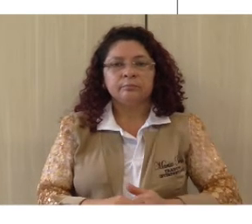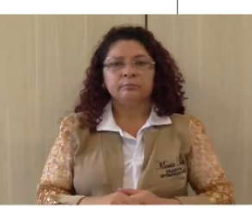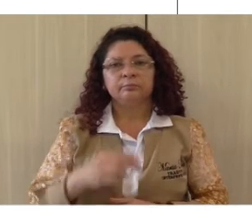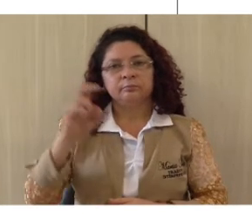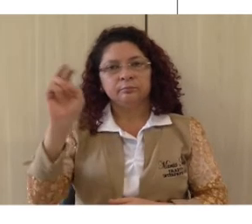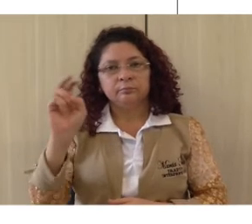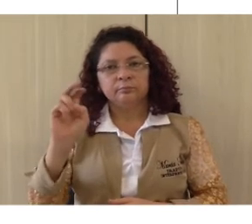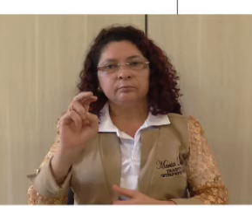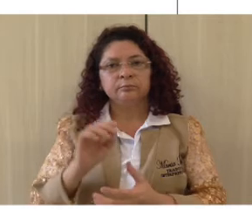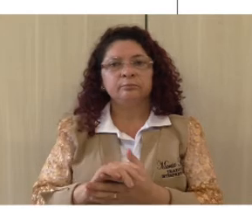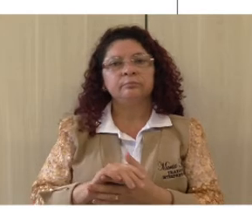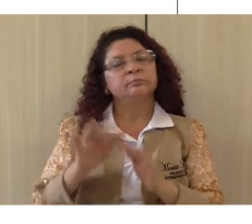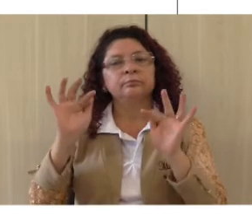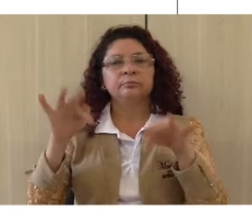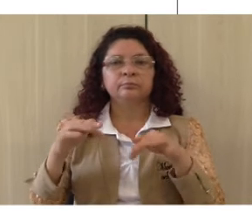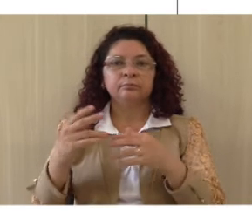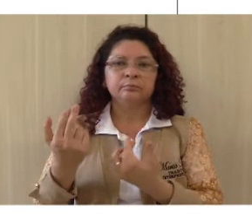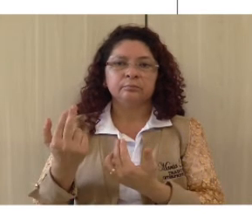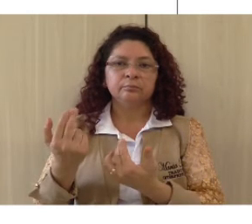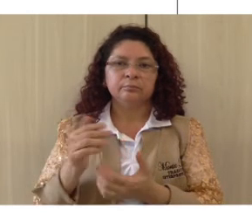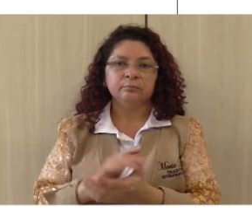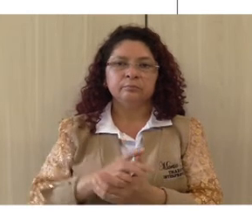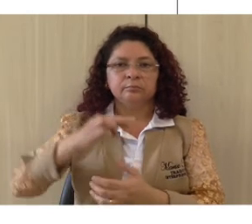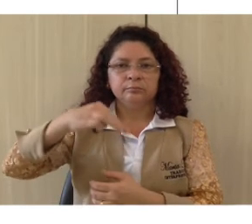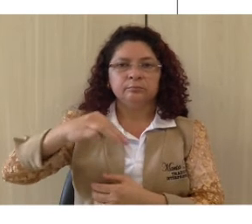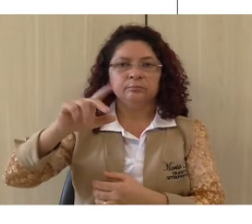Quinta linha da coluna, média final é igual a